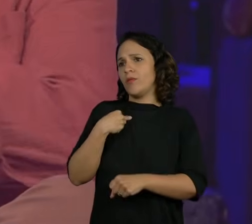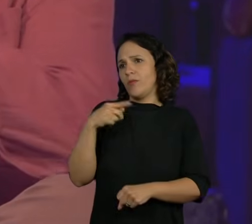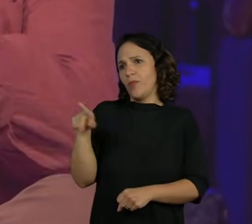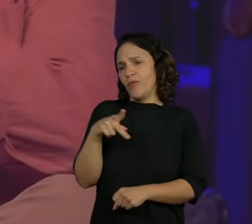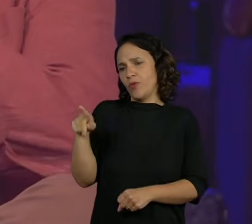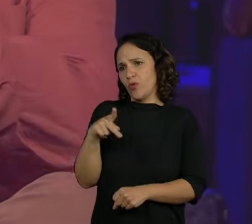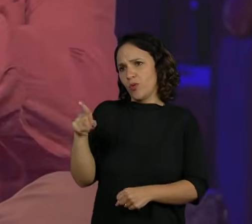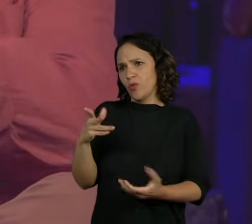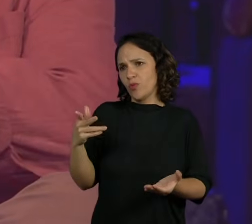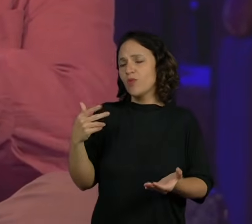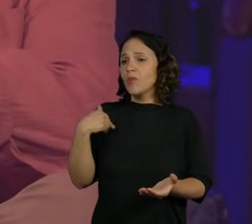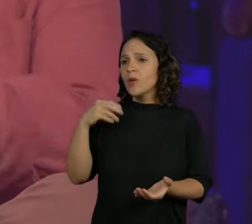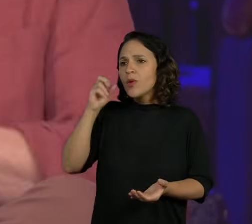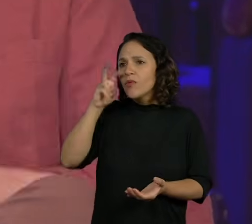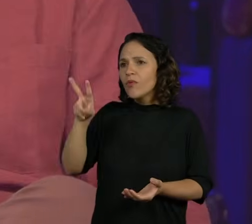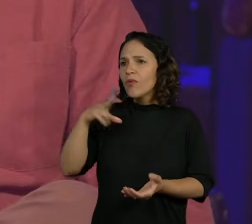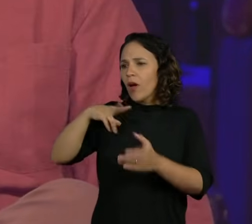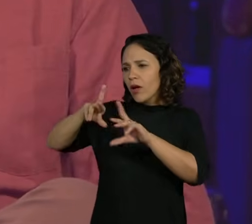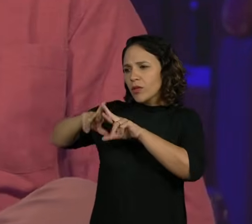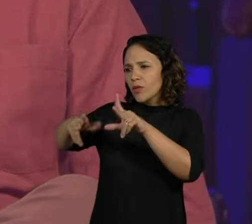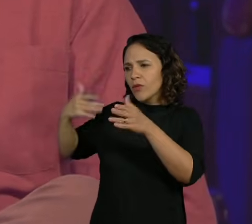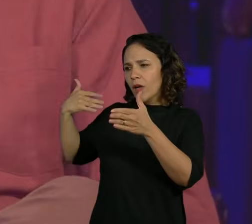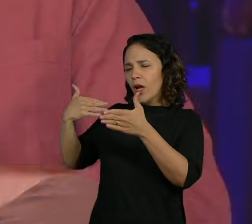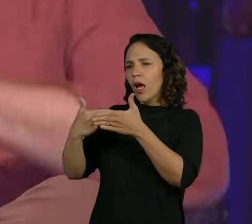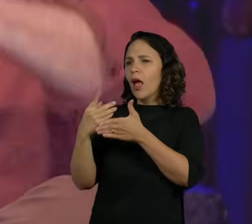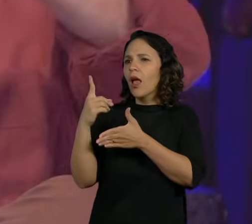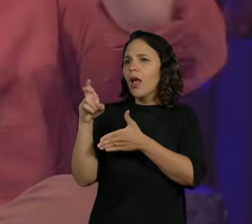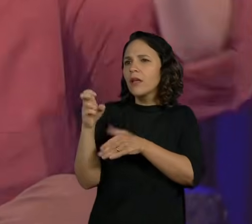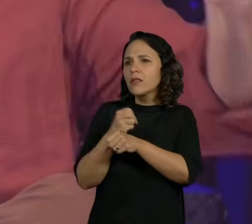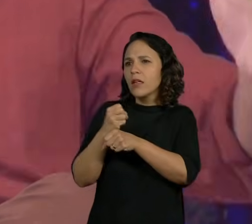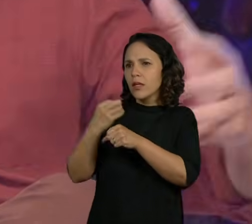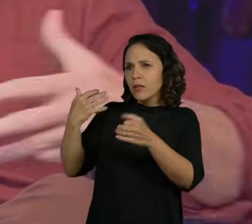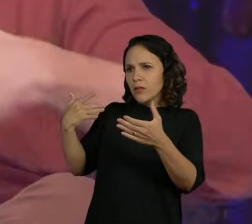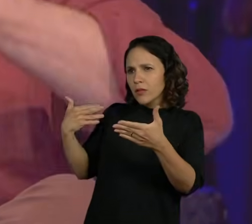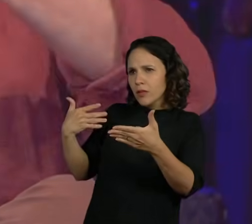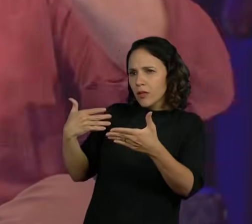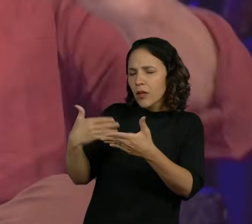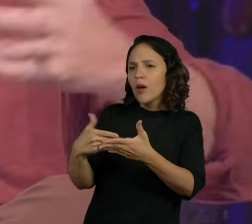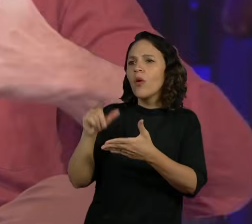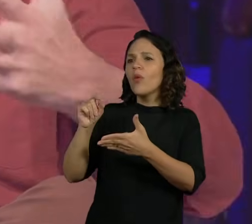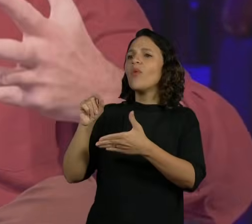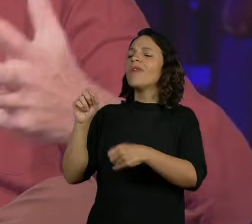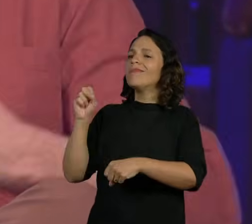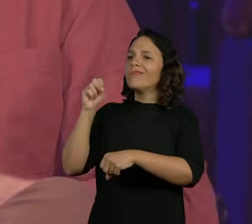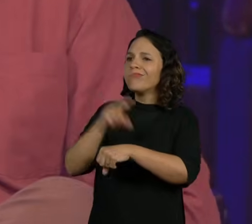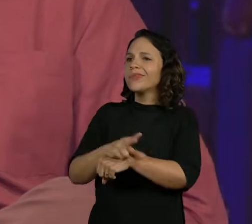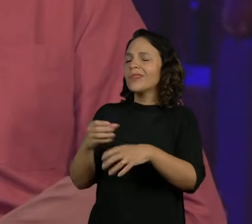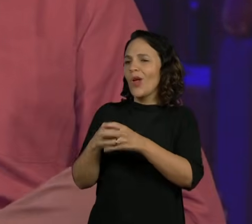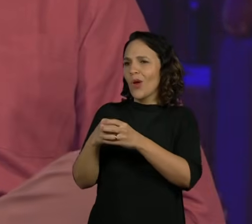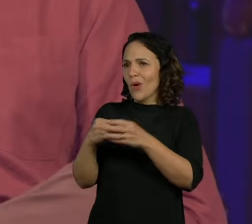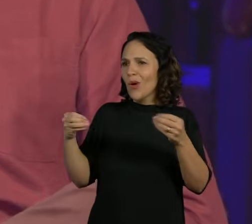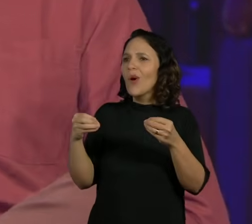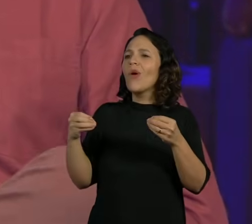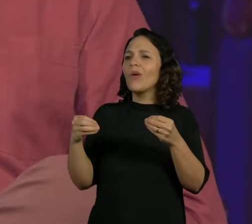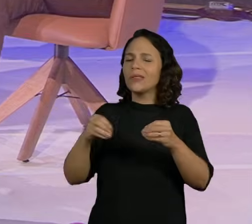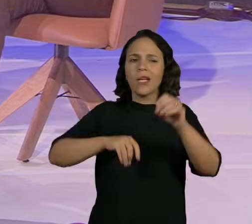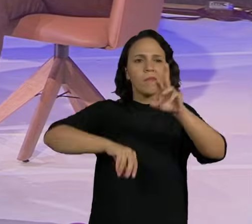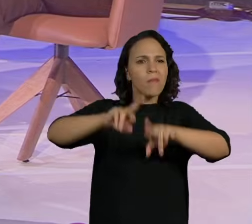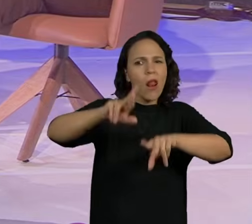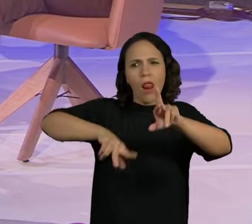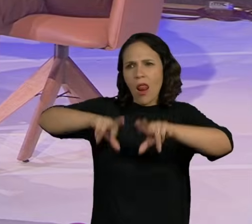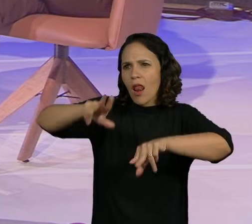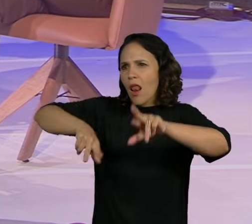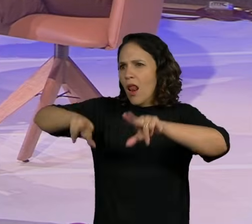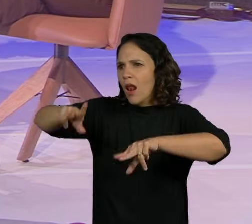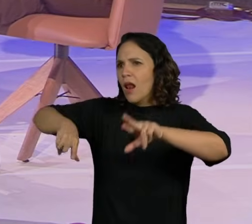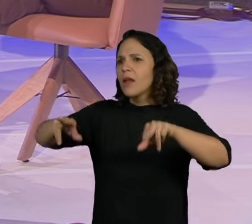eu peguei os últimos 15 anos, onde você tem ali uma coisa muito, muito mais Plural, né?